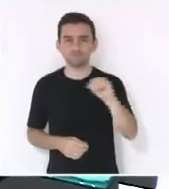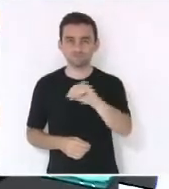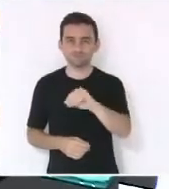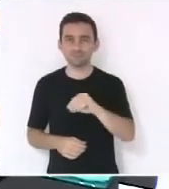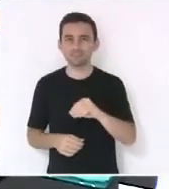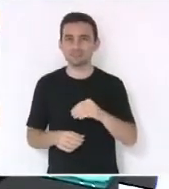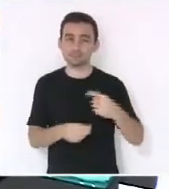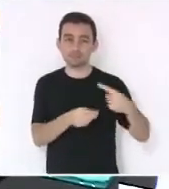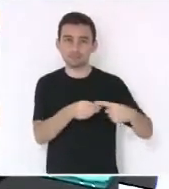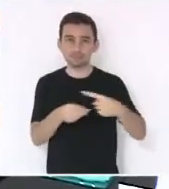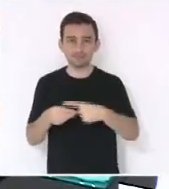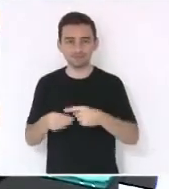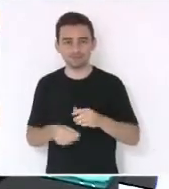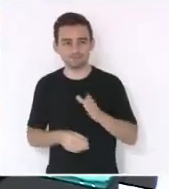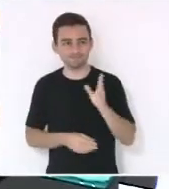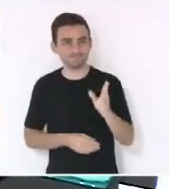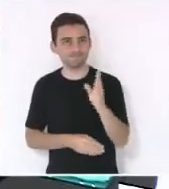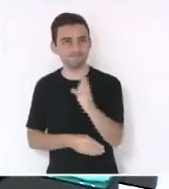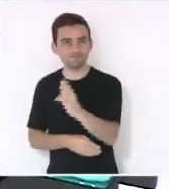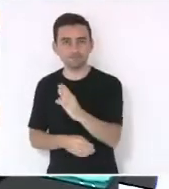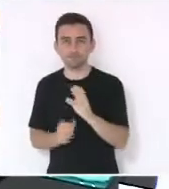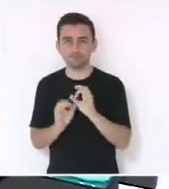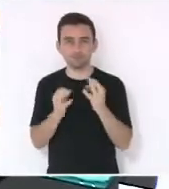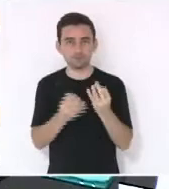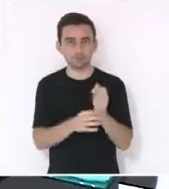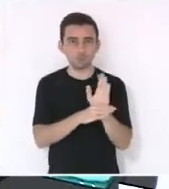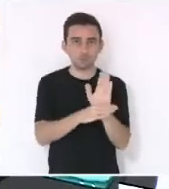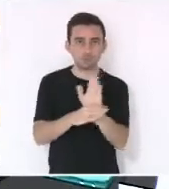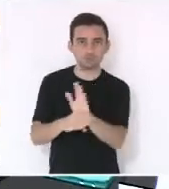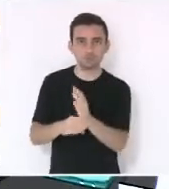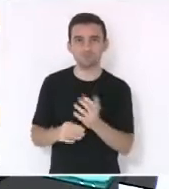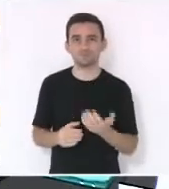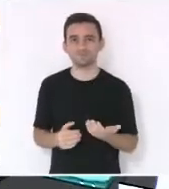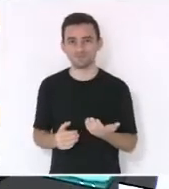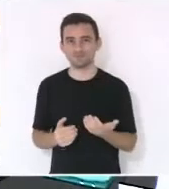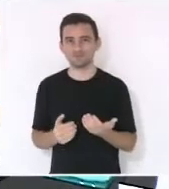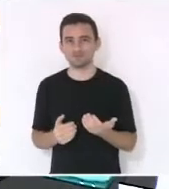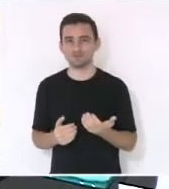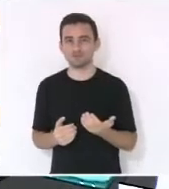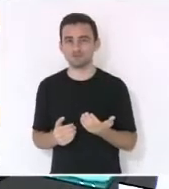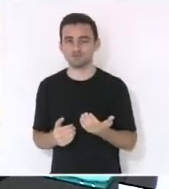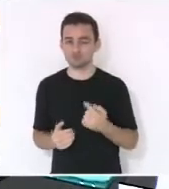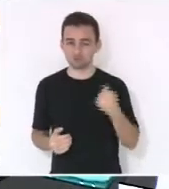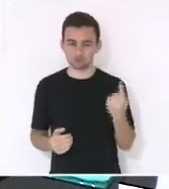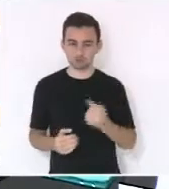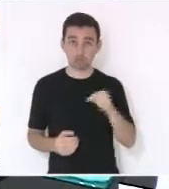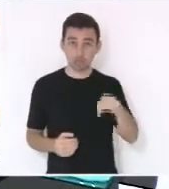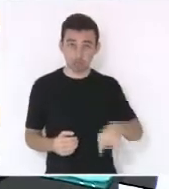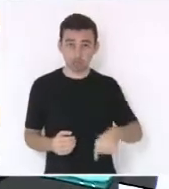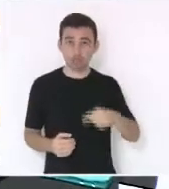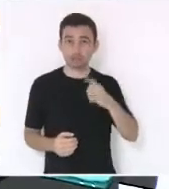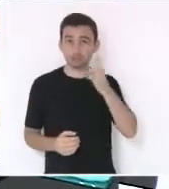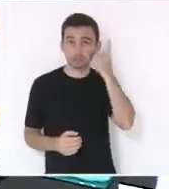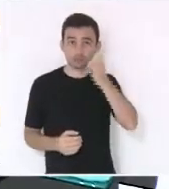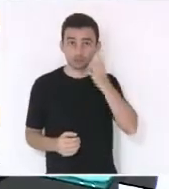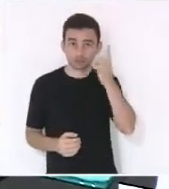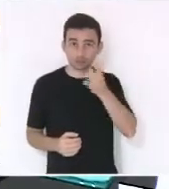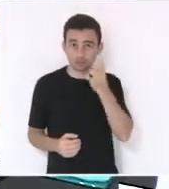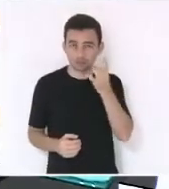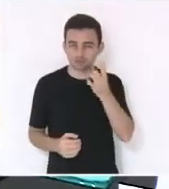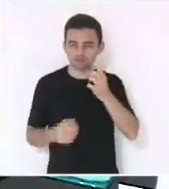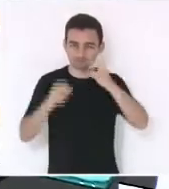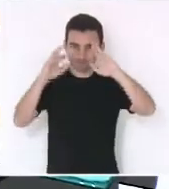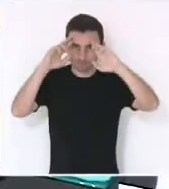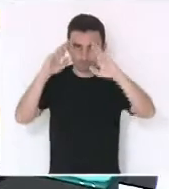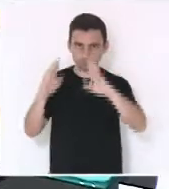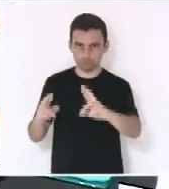a famílias, fazendo a diferença. E vocês têm, de todos nós aqui, deputado Cominha, deputado Ângela Albino, todo o nosso